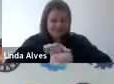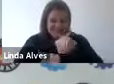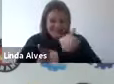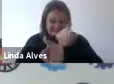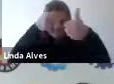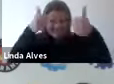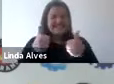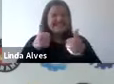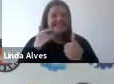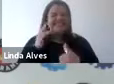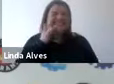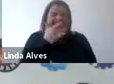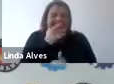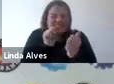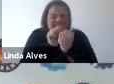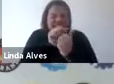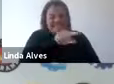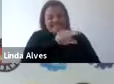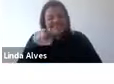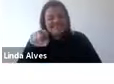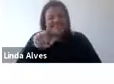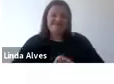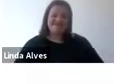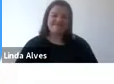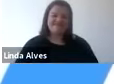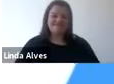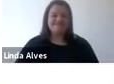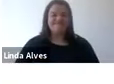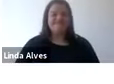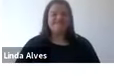uma delícia, acreditem. É com você, Fernando.